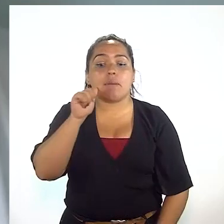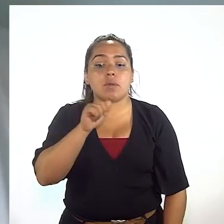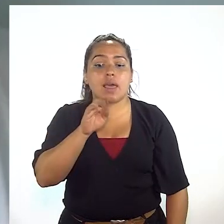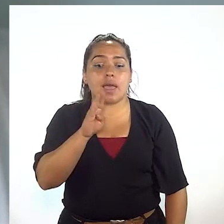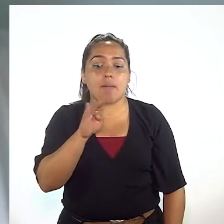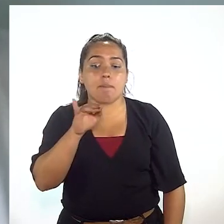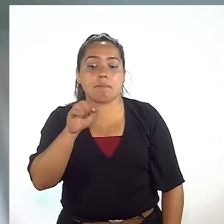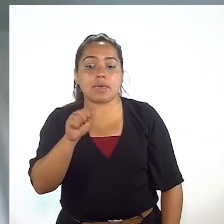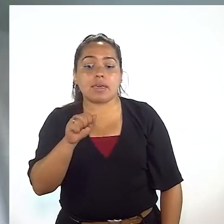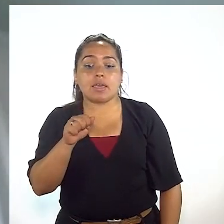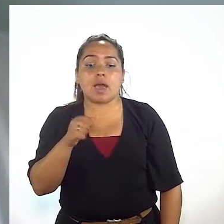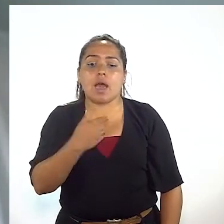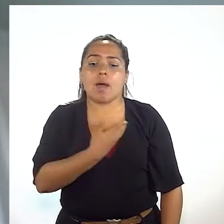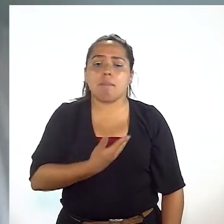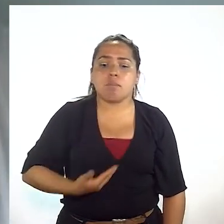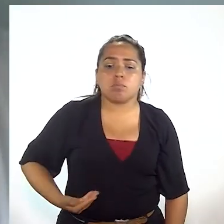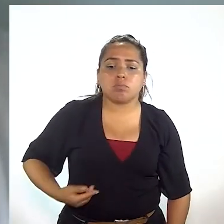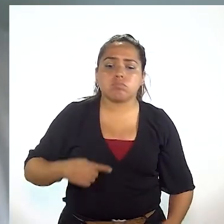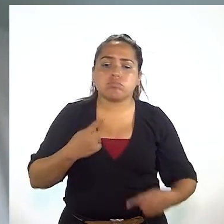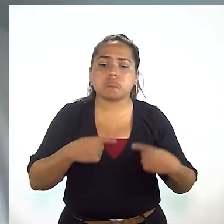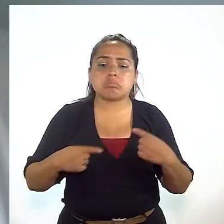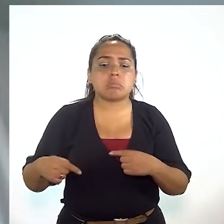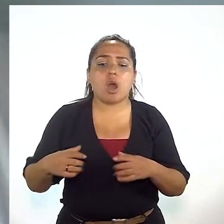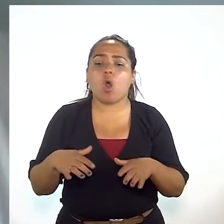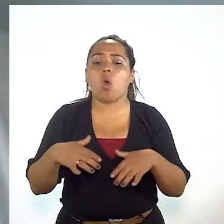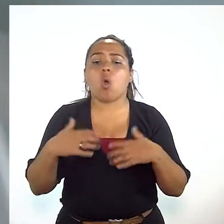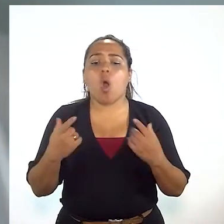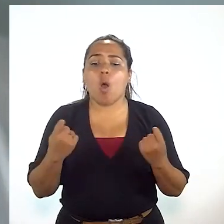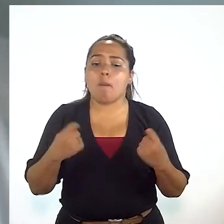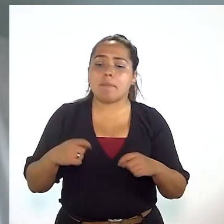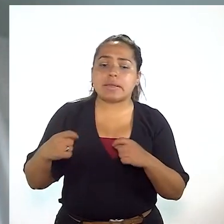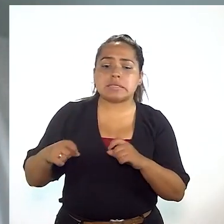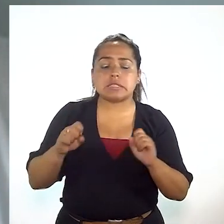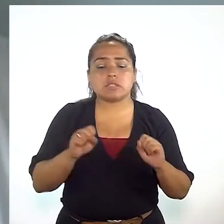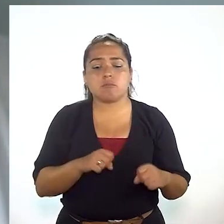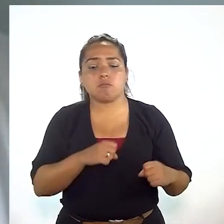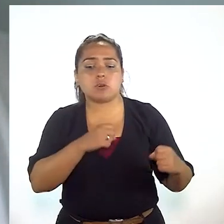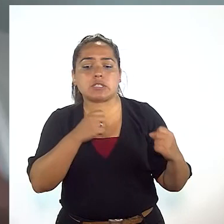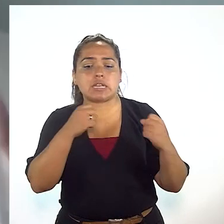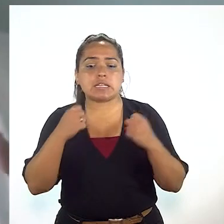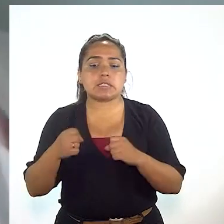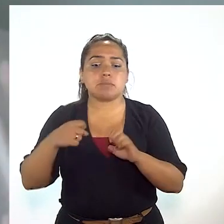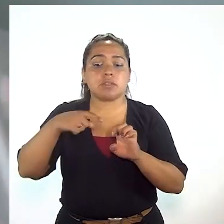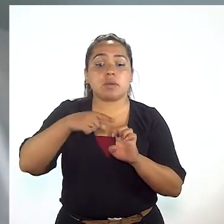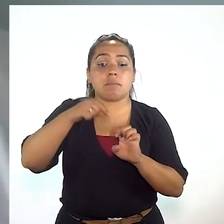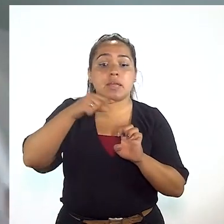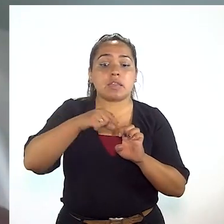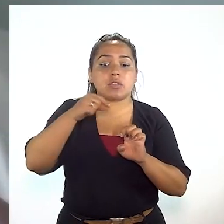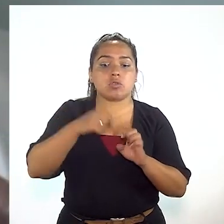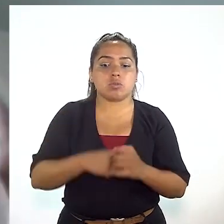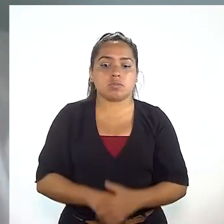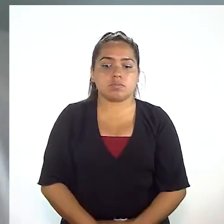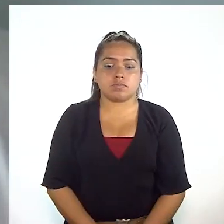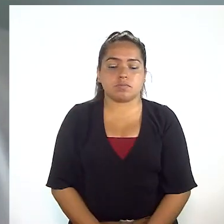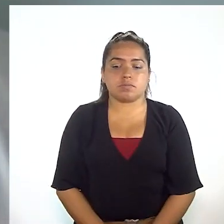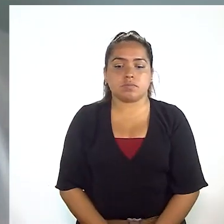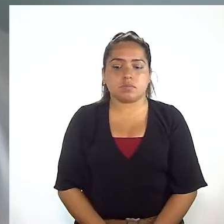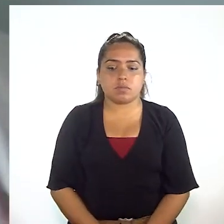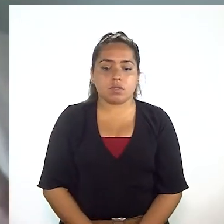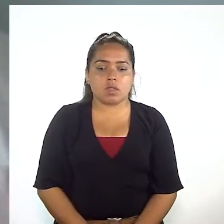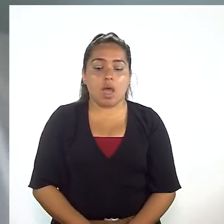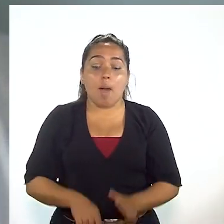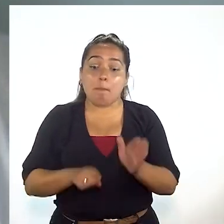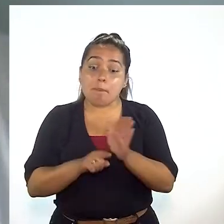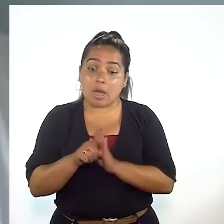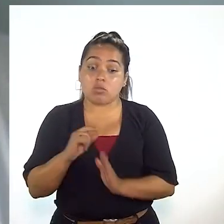públicas. É uma pergunta para a Bia, assim, que políticas públicas, na sua opinião, são necessárias, né, de direcionamento,